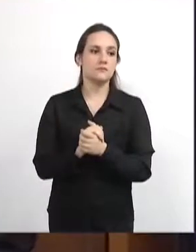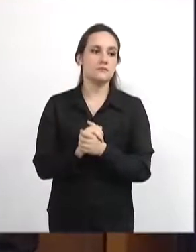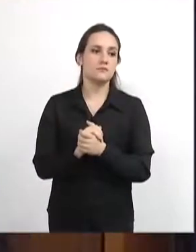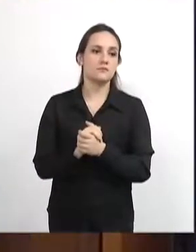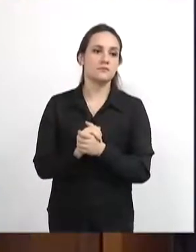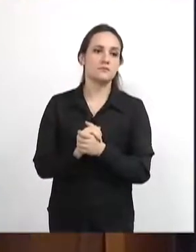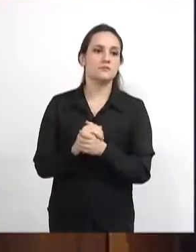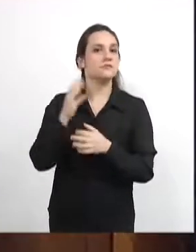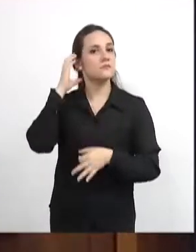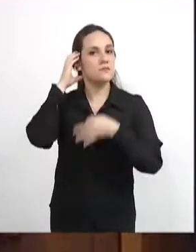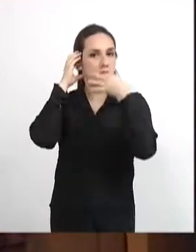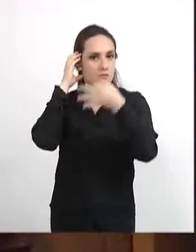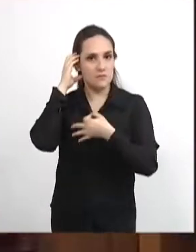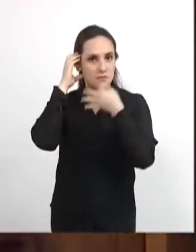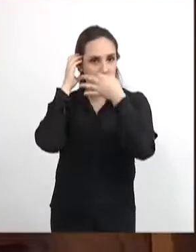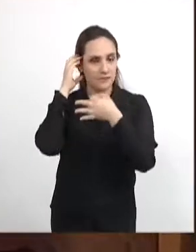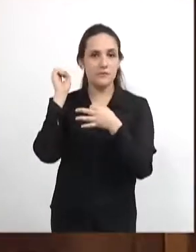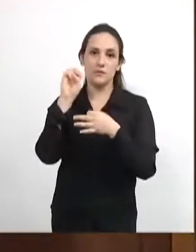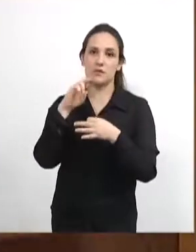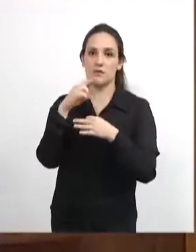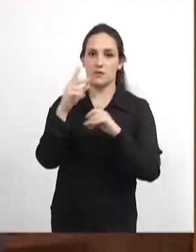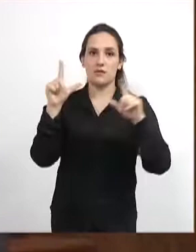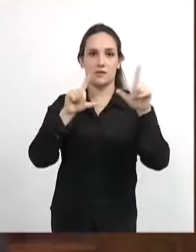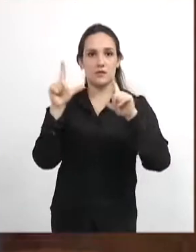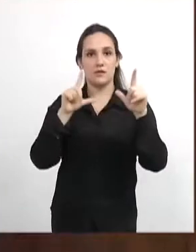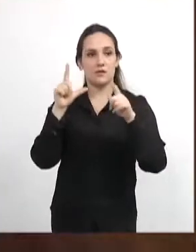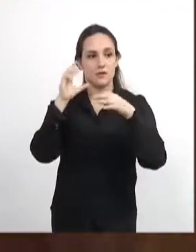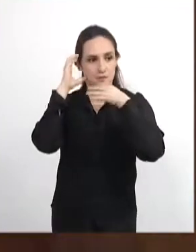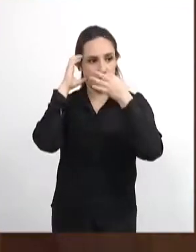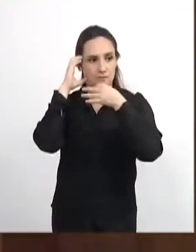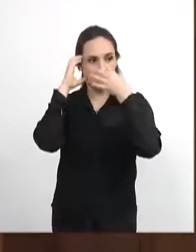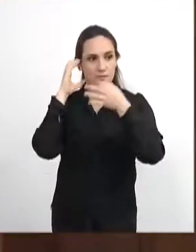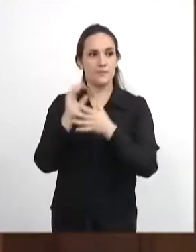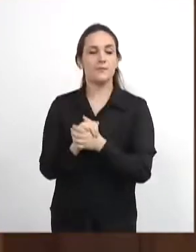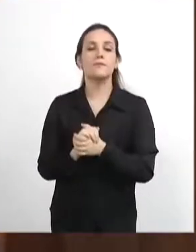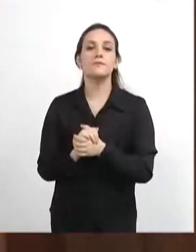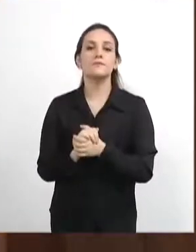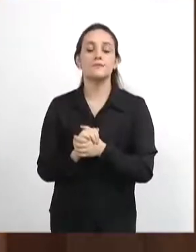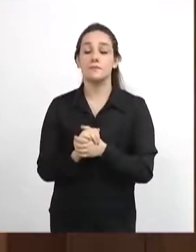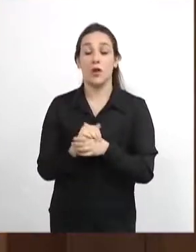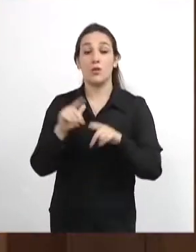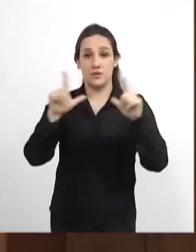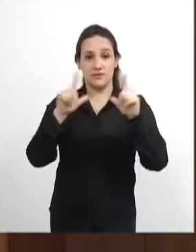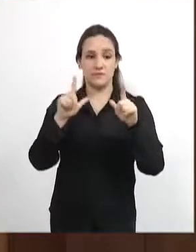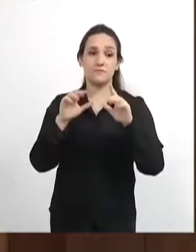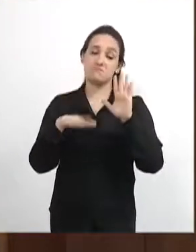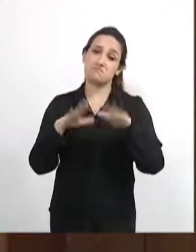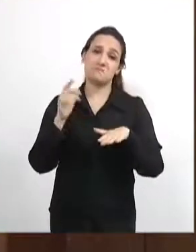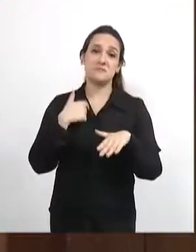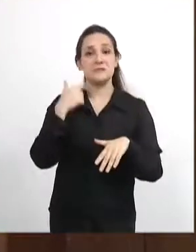por meio da Rádio Assembleia e TV Assembleia. Senhor presidente, talvez não usarei